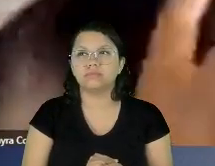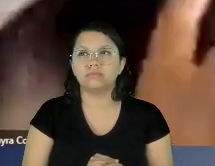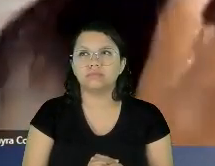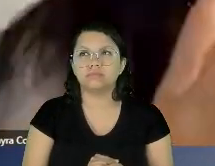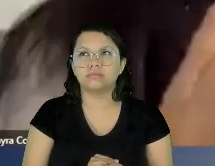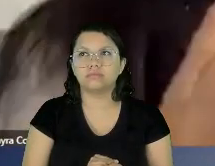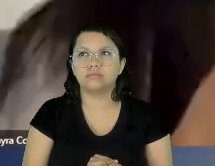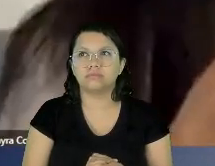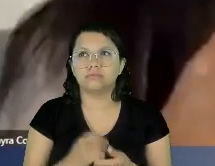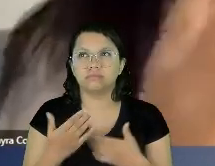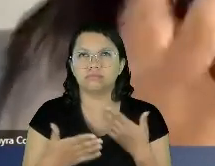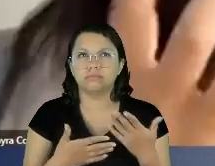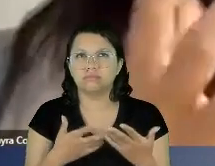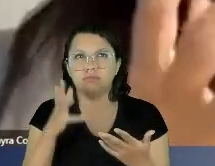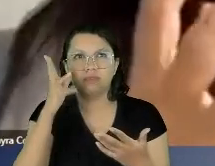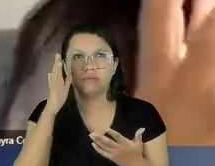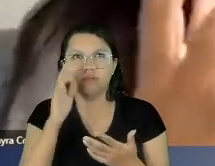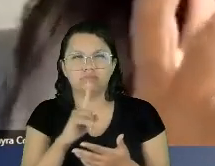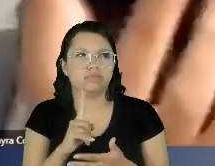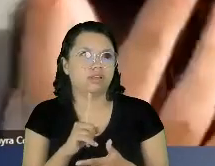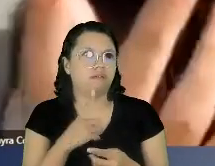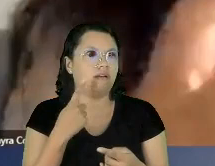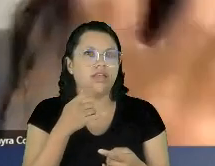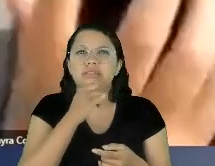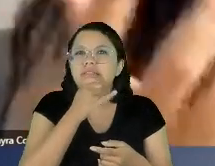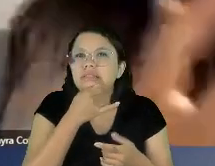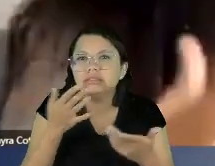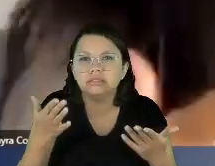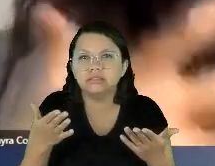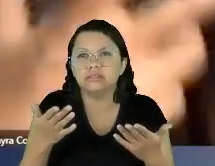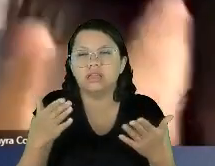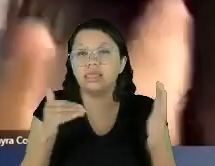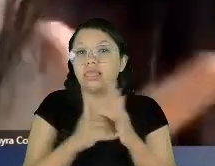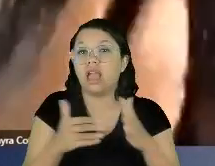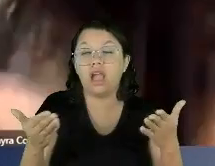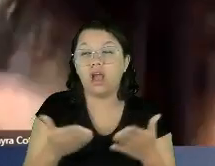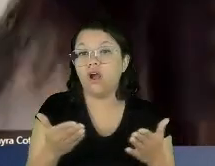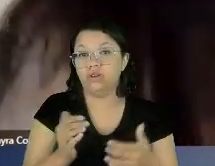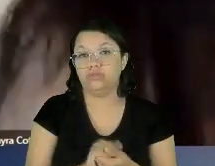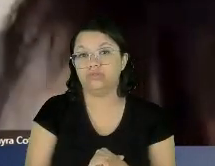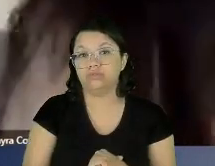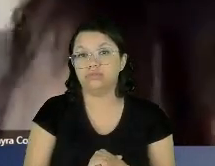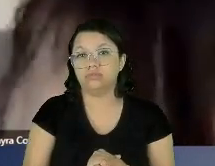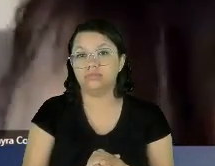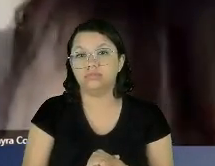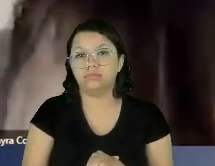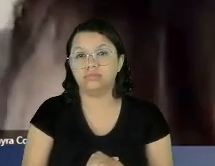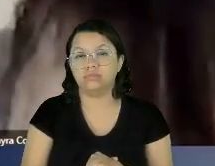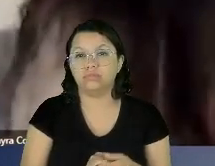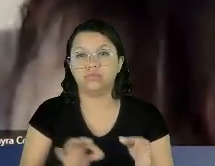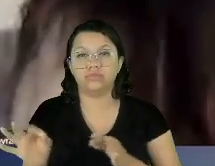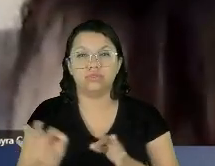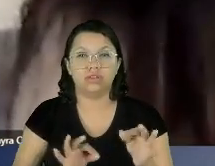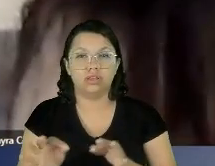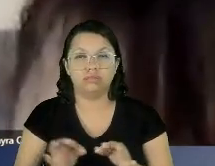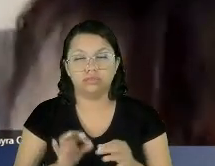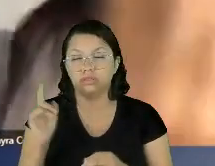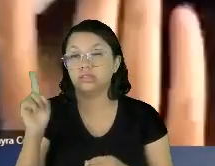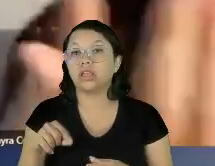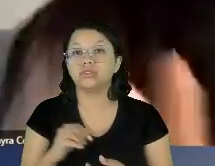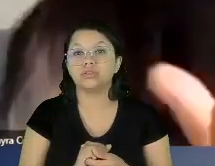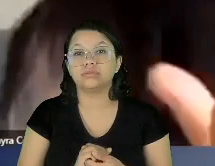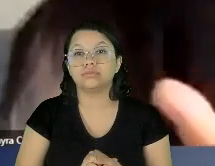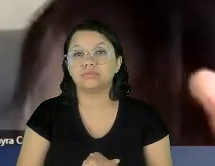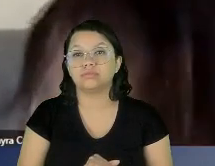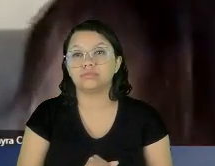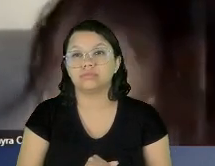Então, é muito curioso, não curioso, mas é muito lamentável que até hoje a